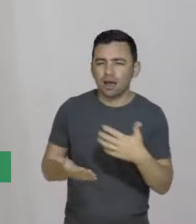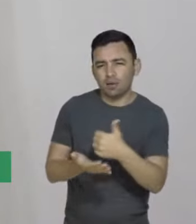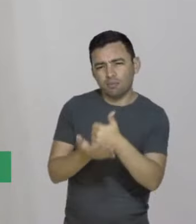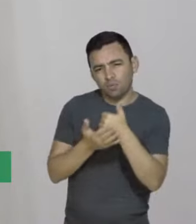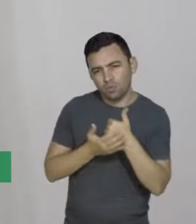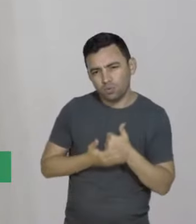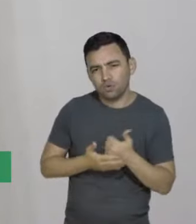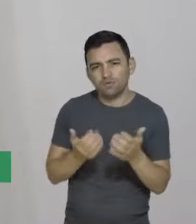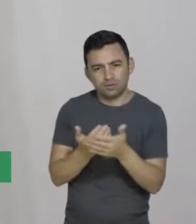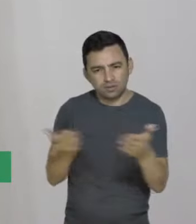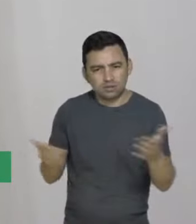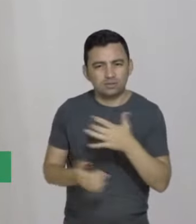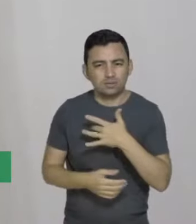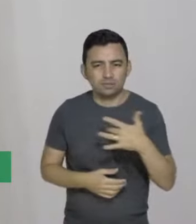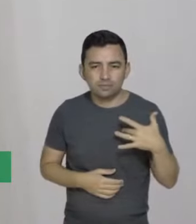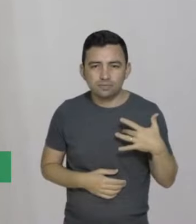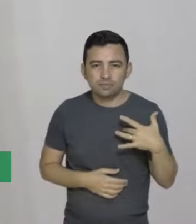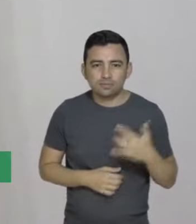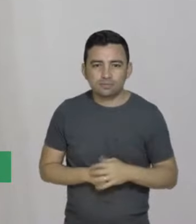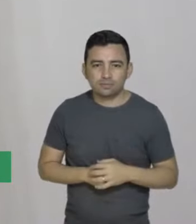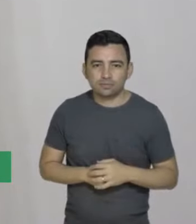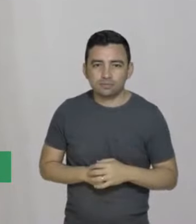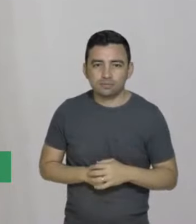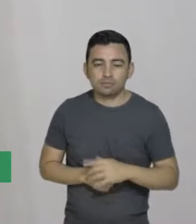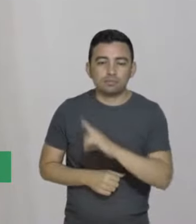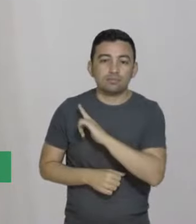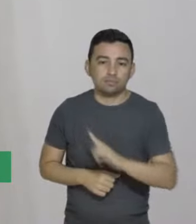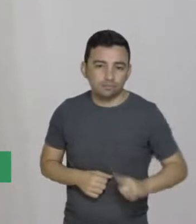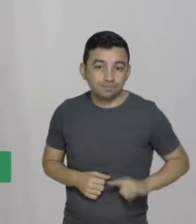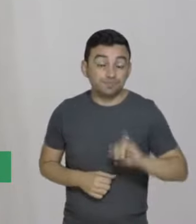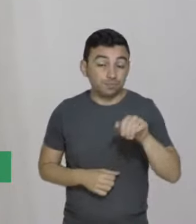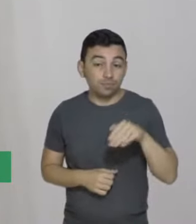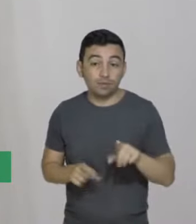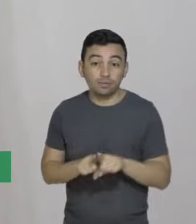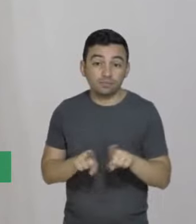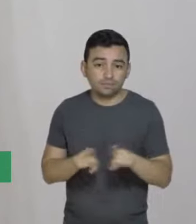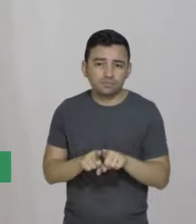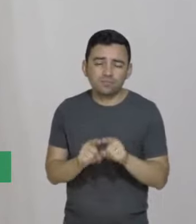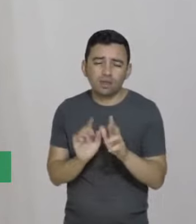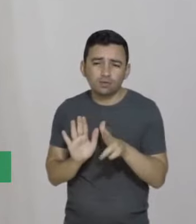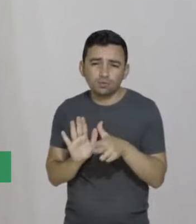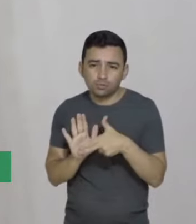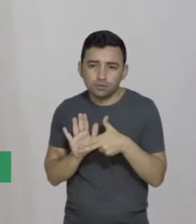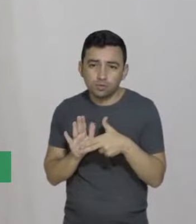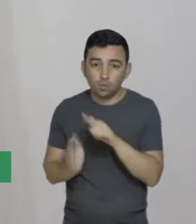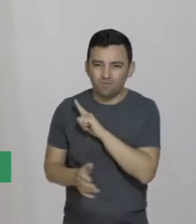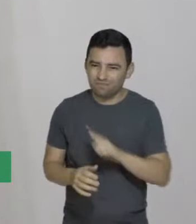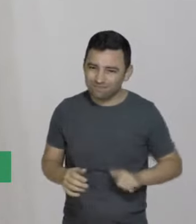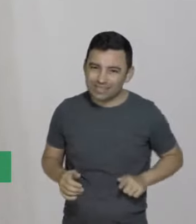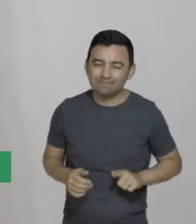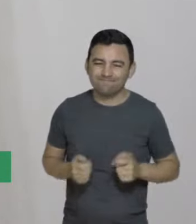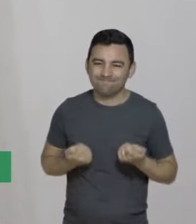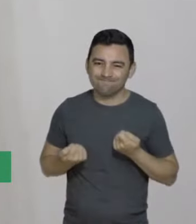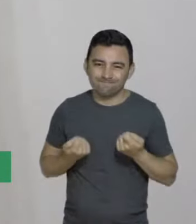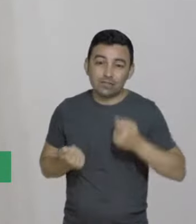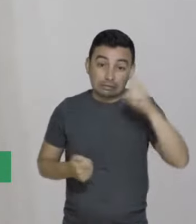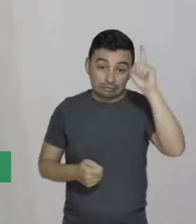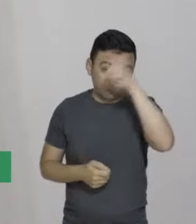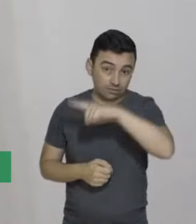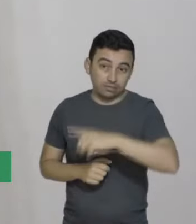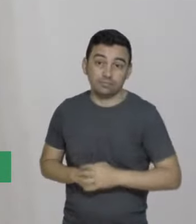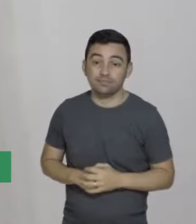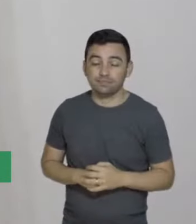nessa questão da saúde. O governador Jorginho Melo assumiu o governo já com uma demanda reprimida. É muito difícil,